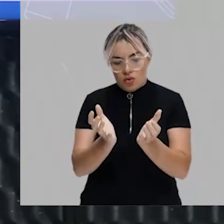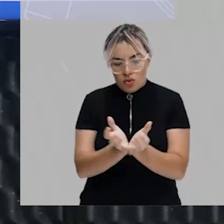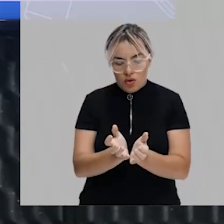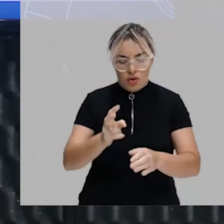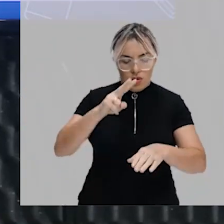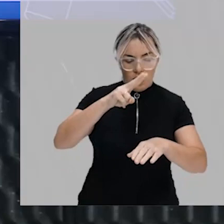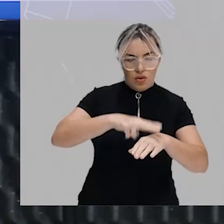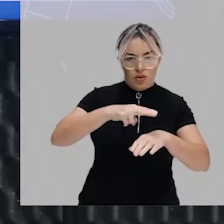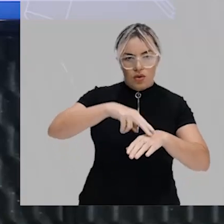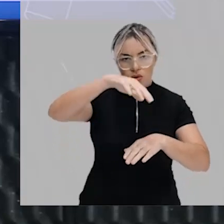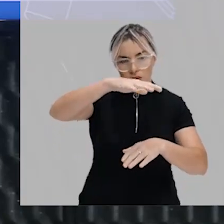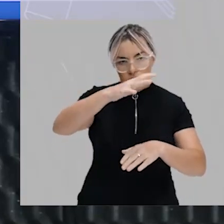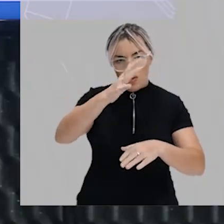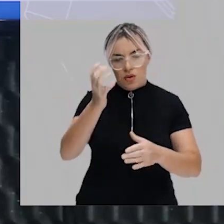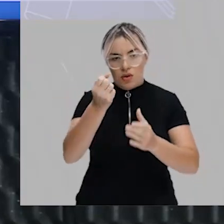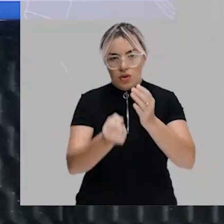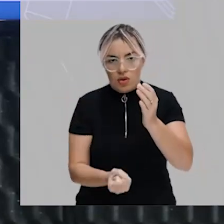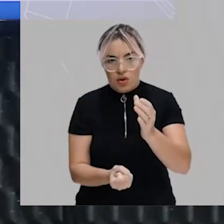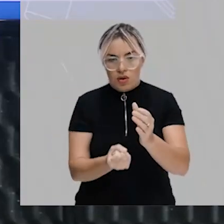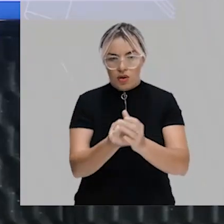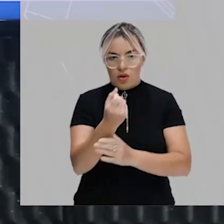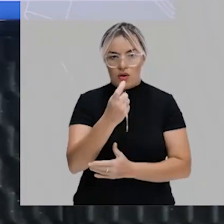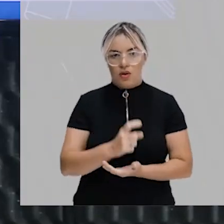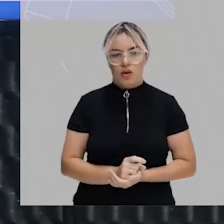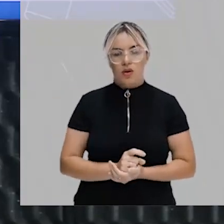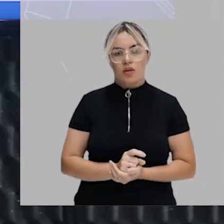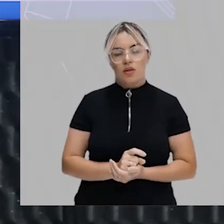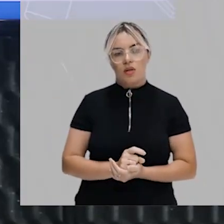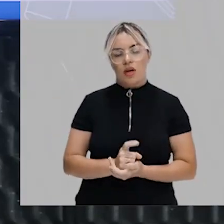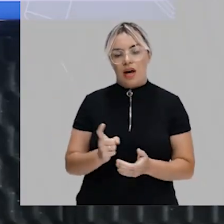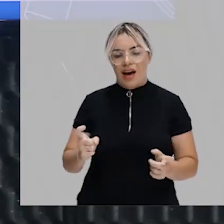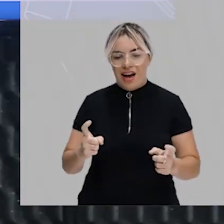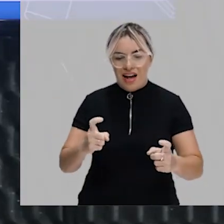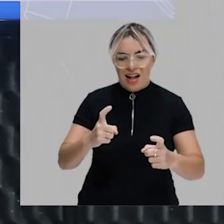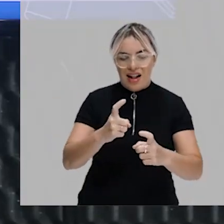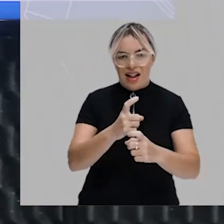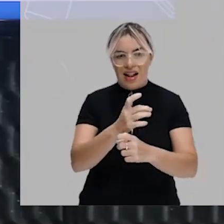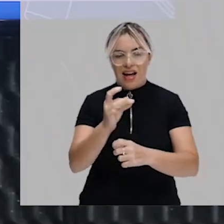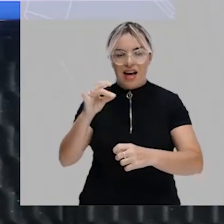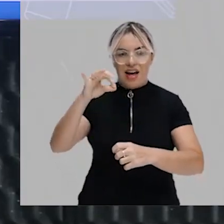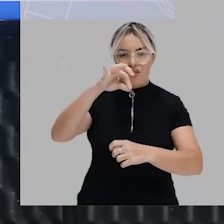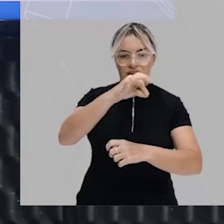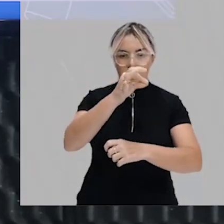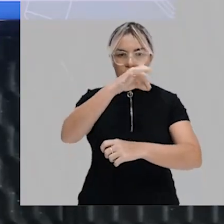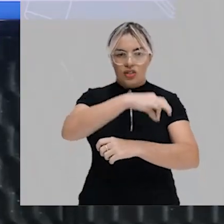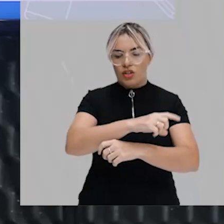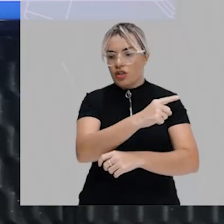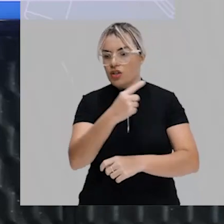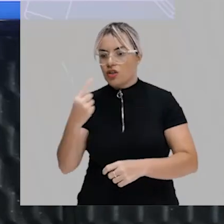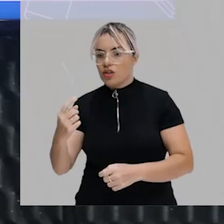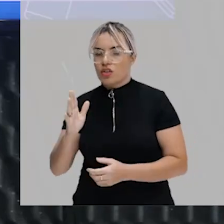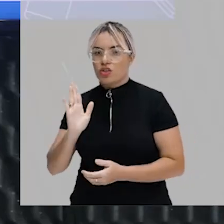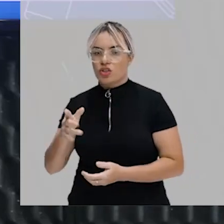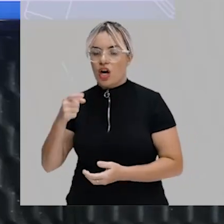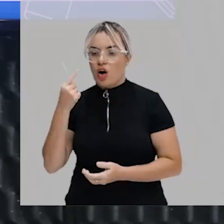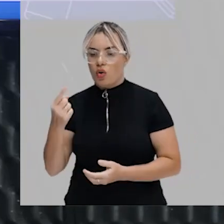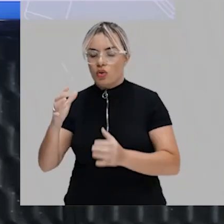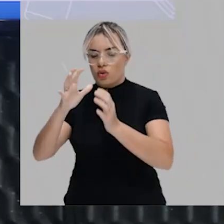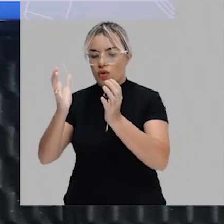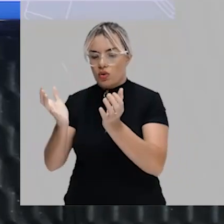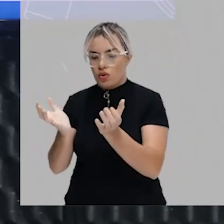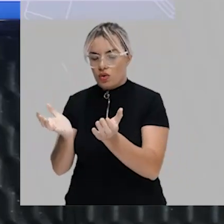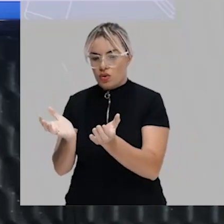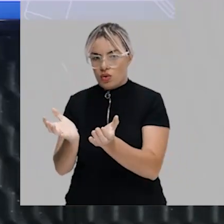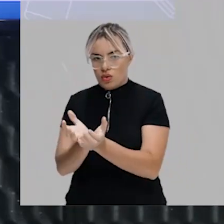aberto nascia moscas, tinha larva de mosca, tá? E já no outro frasco de vidro não tinha nenhum tipo de larva